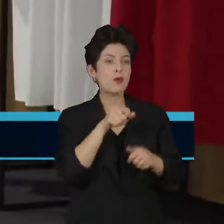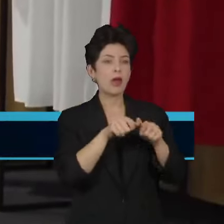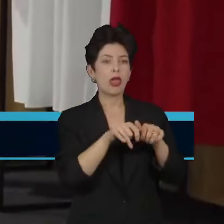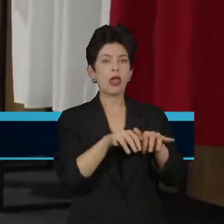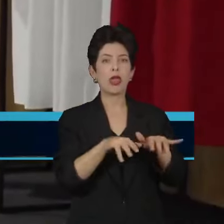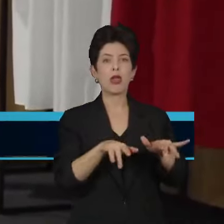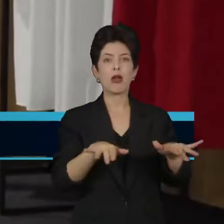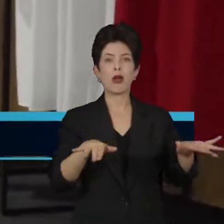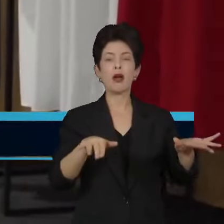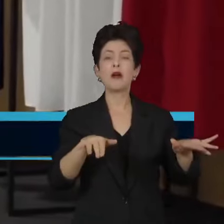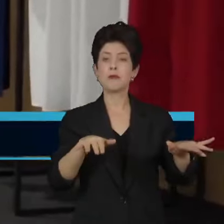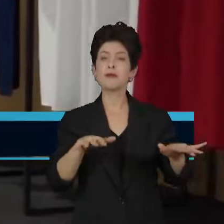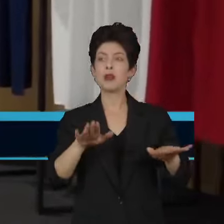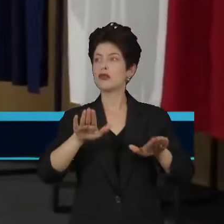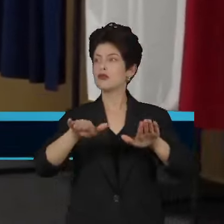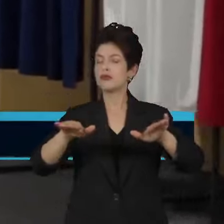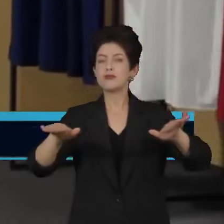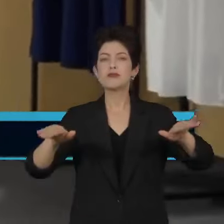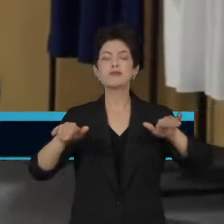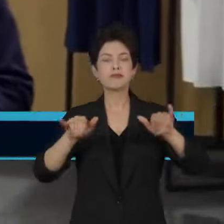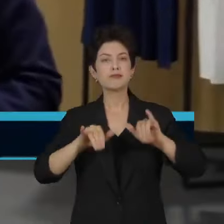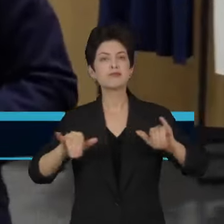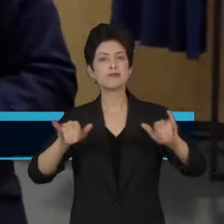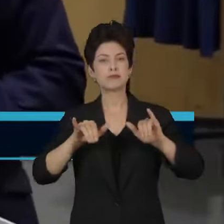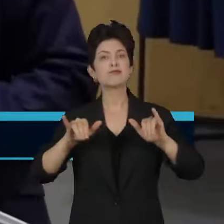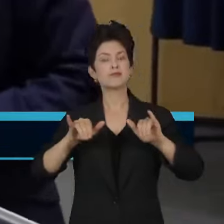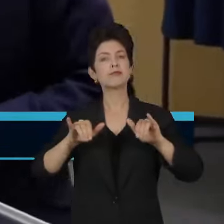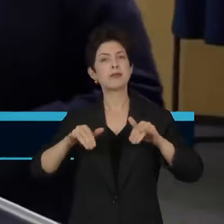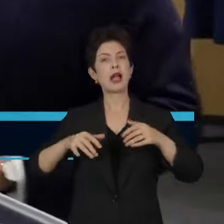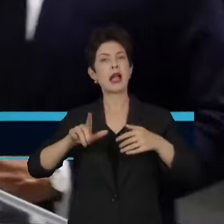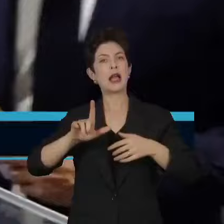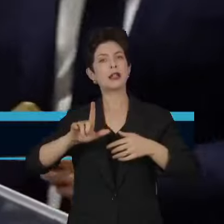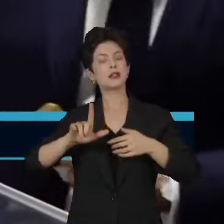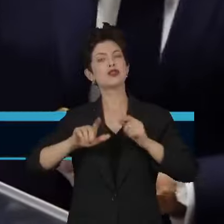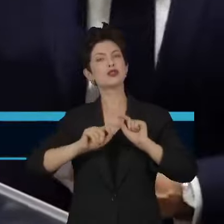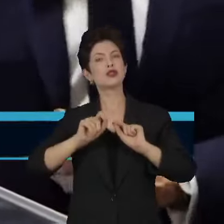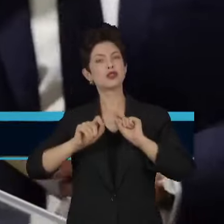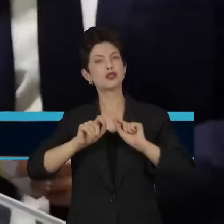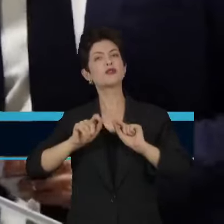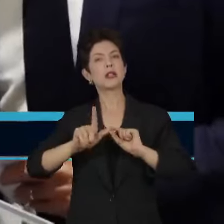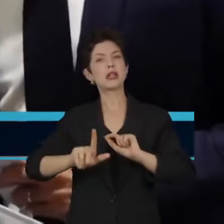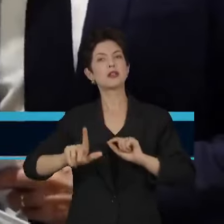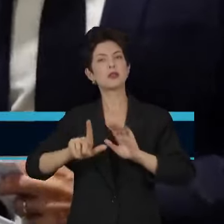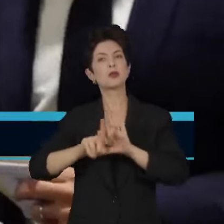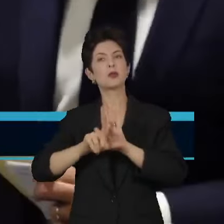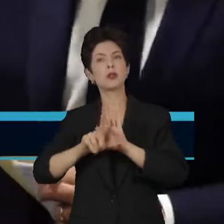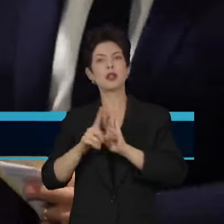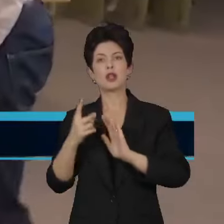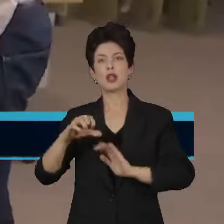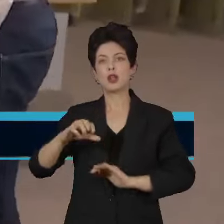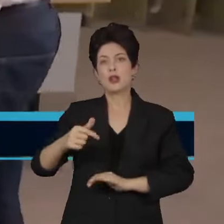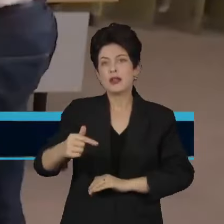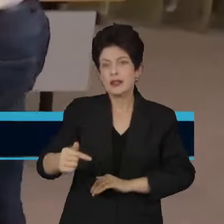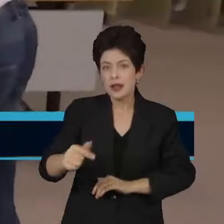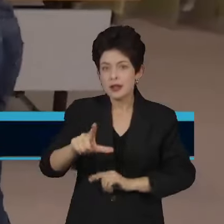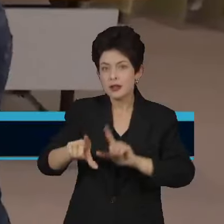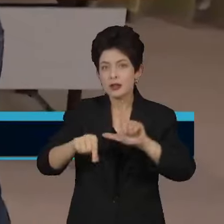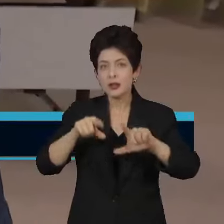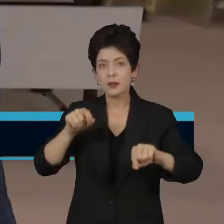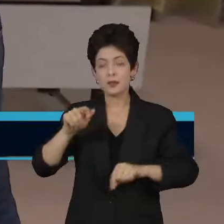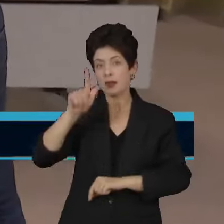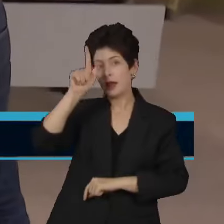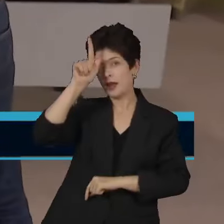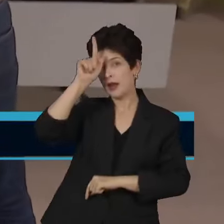e convocou novas eleições legislativas, algo que não acontecia desde 1997. Na Alemanha,